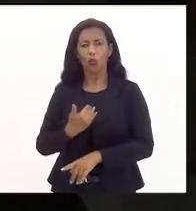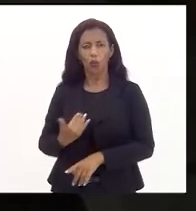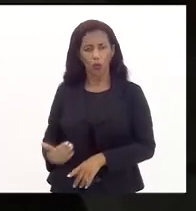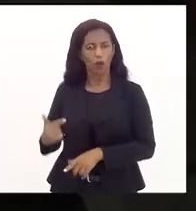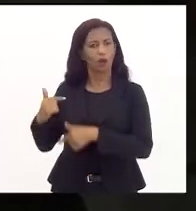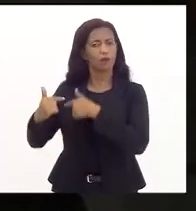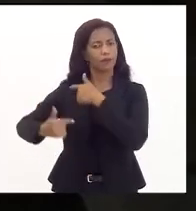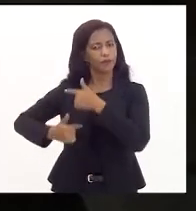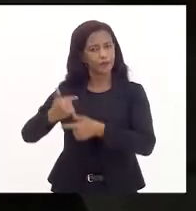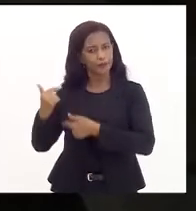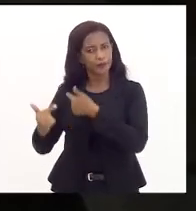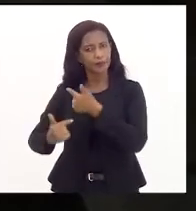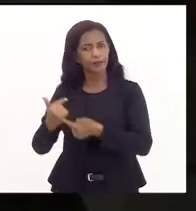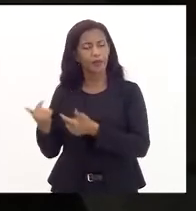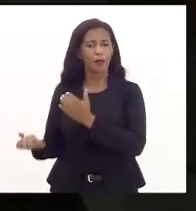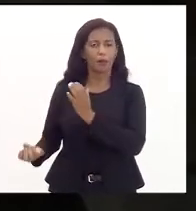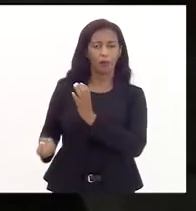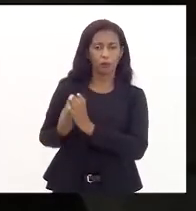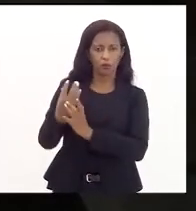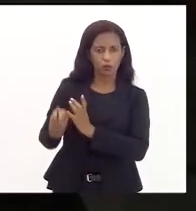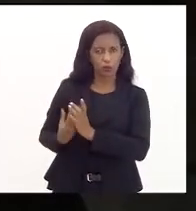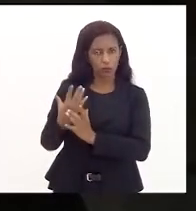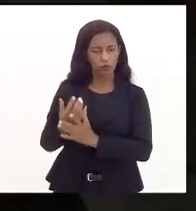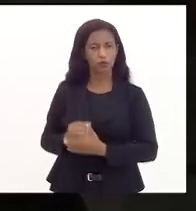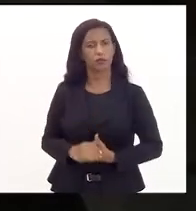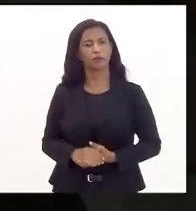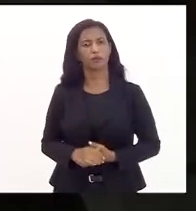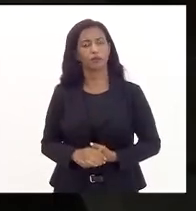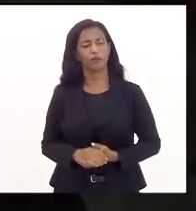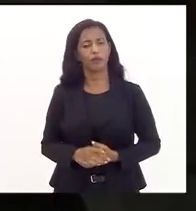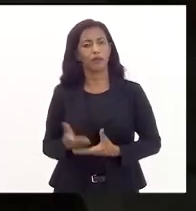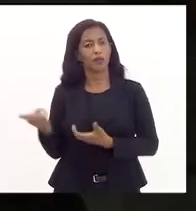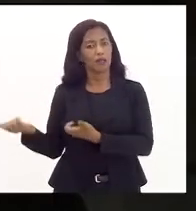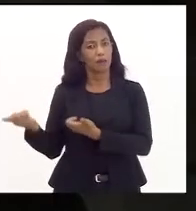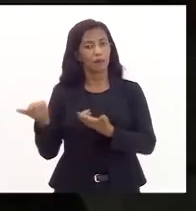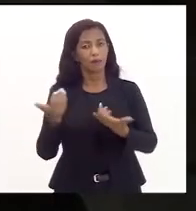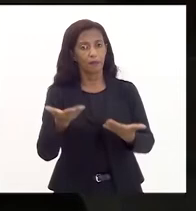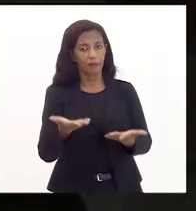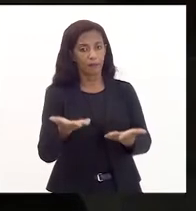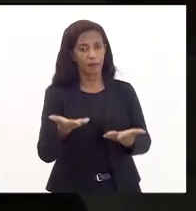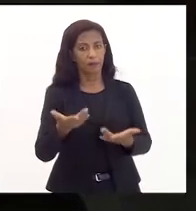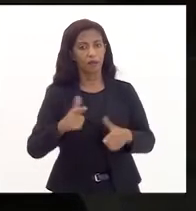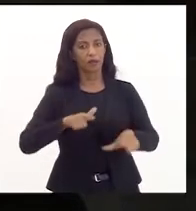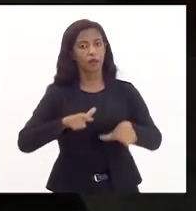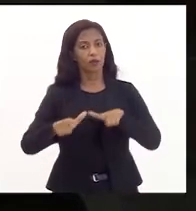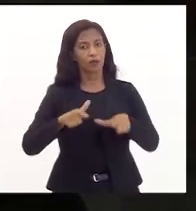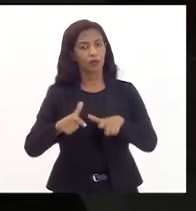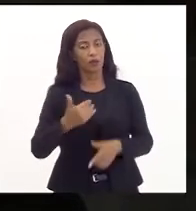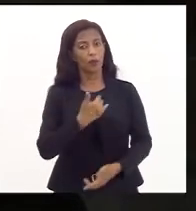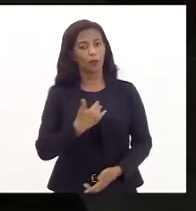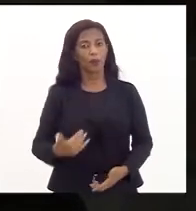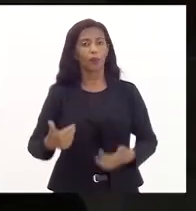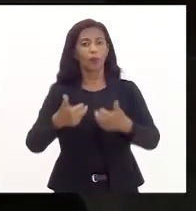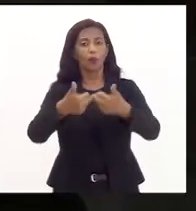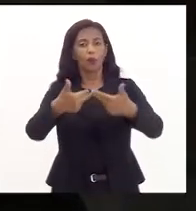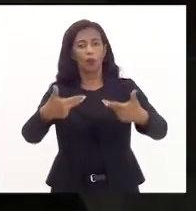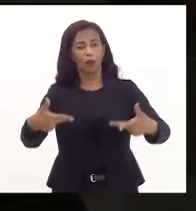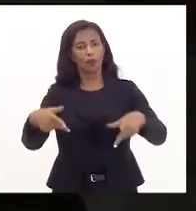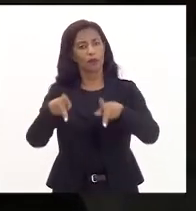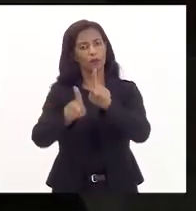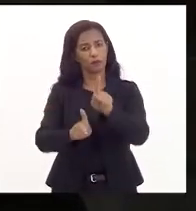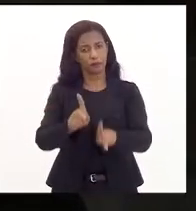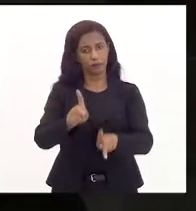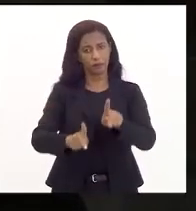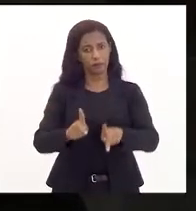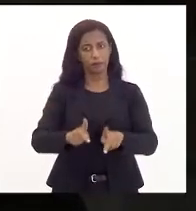ativo, produtivo, né, e que preste os serviços públicos de qualidade à população,